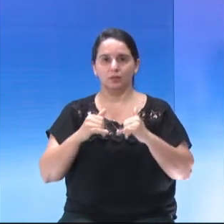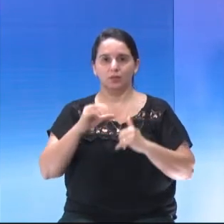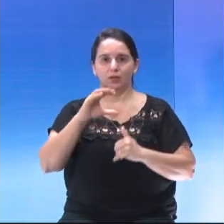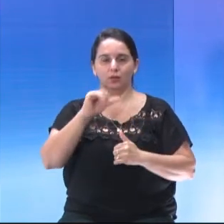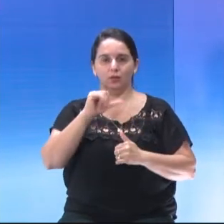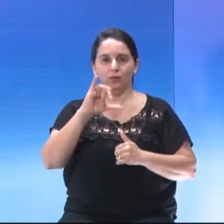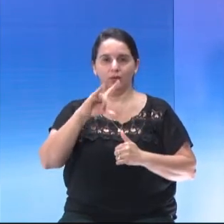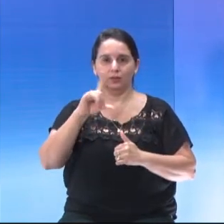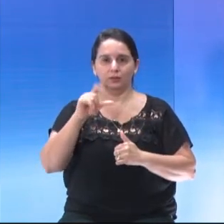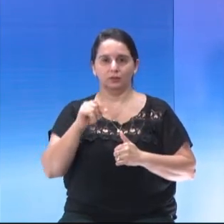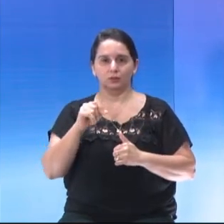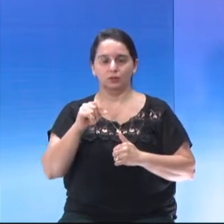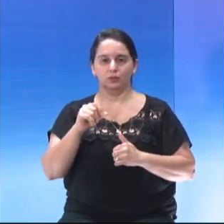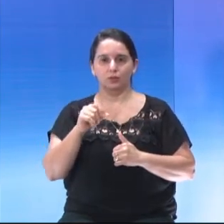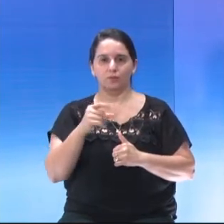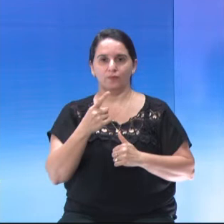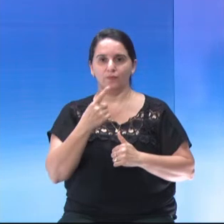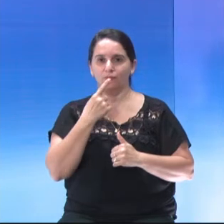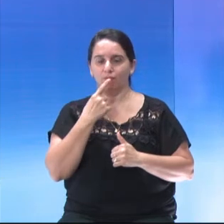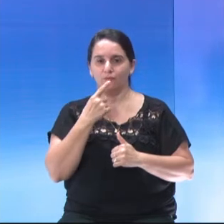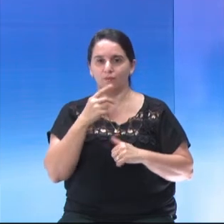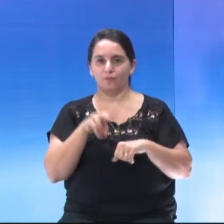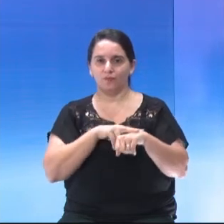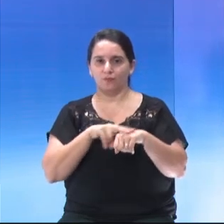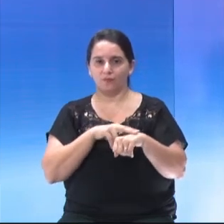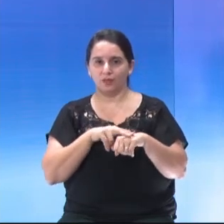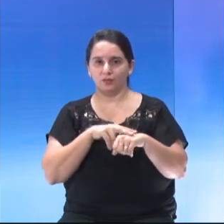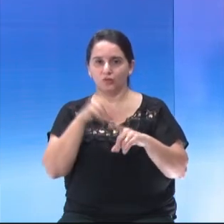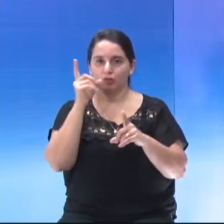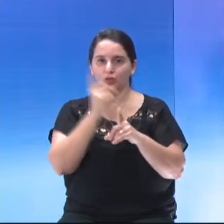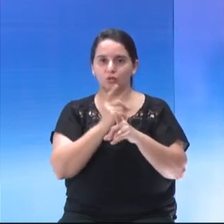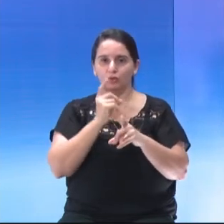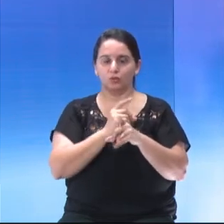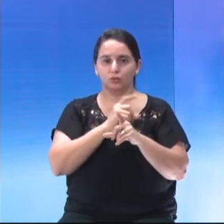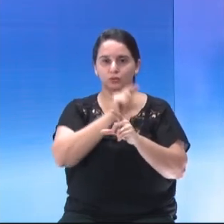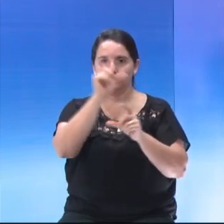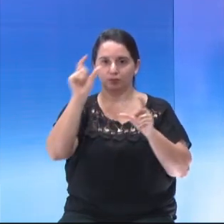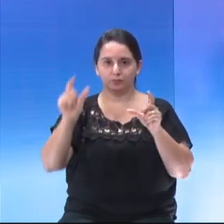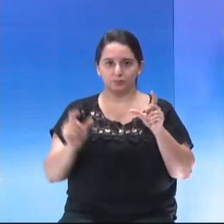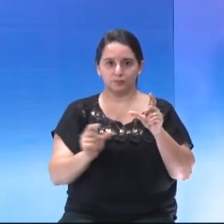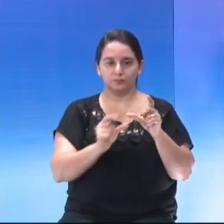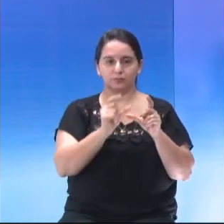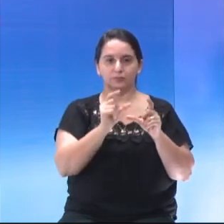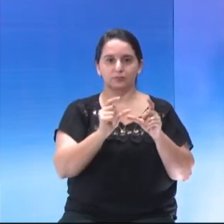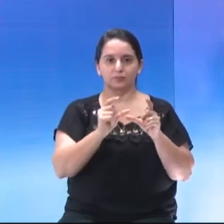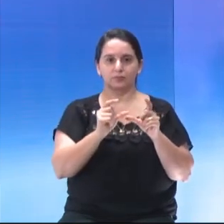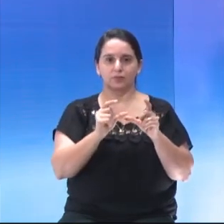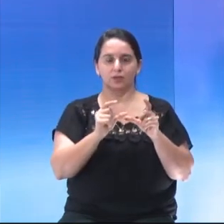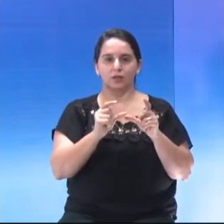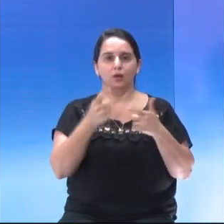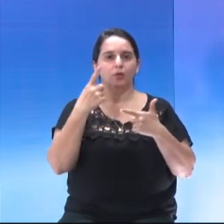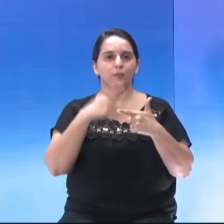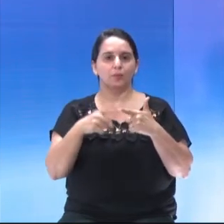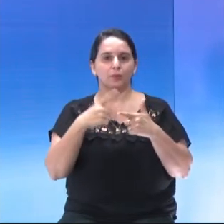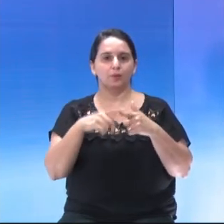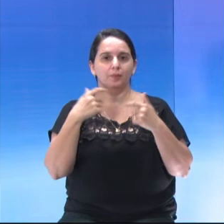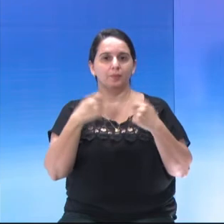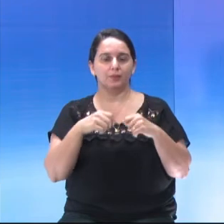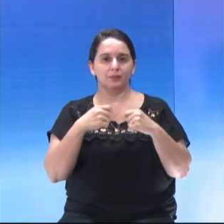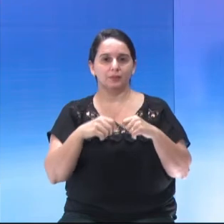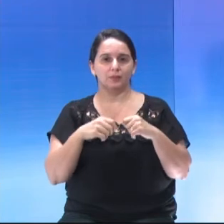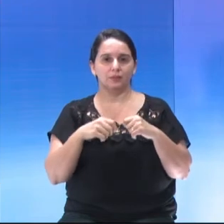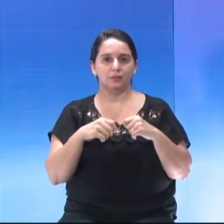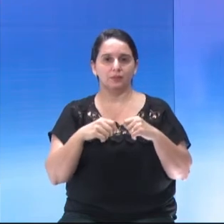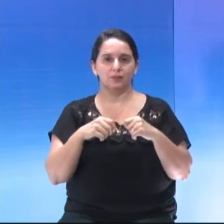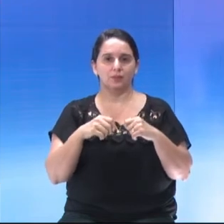lático. Olha aqui ele destacado em verde. Localizo ele na equação intermediária. Agora tem um problema. Eu preciso do